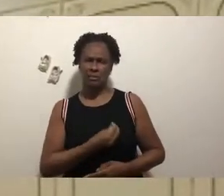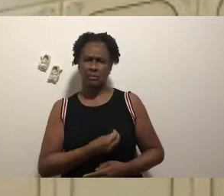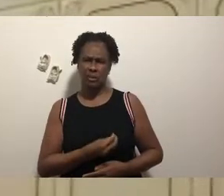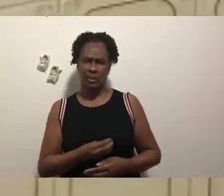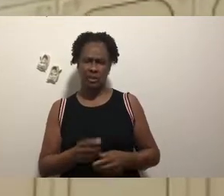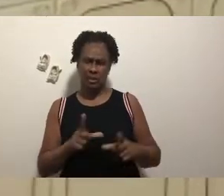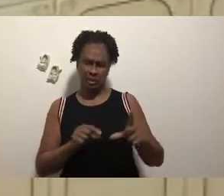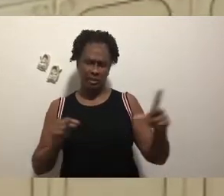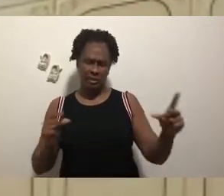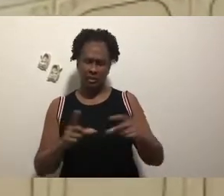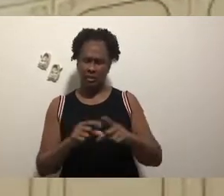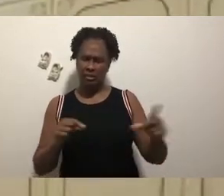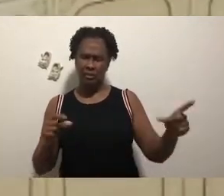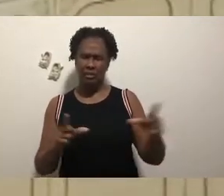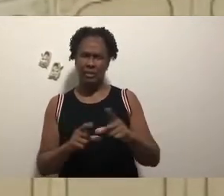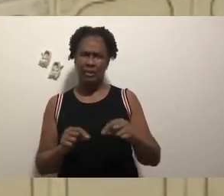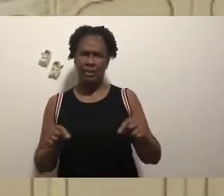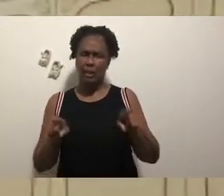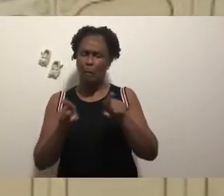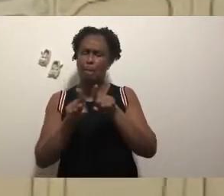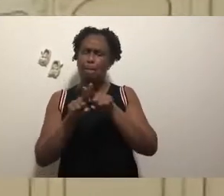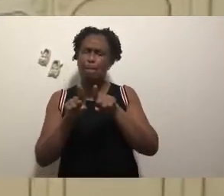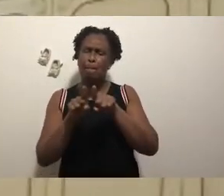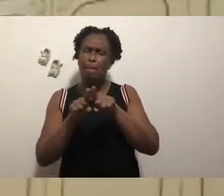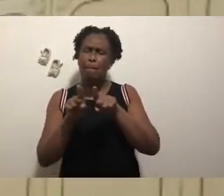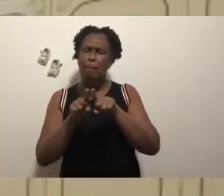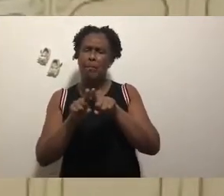Assim, você estará fazendo